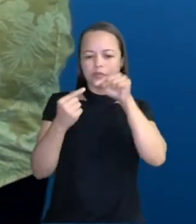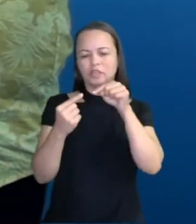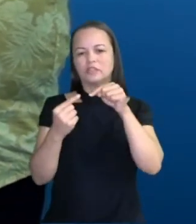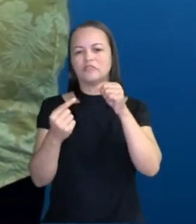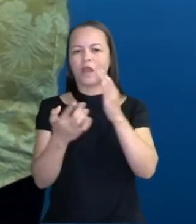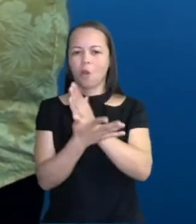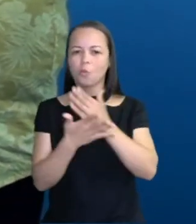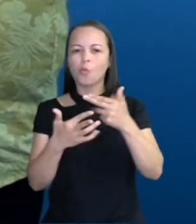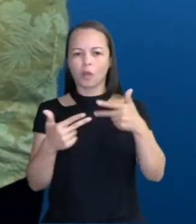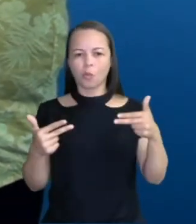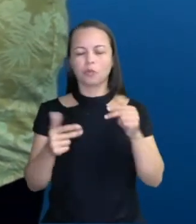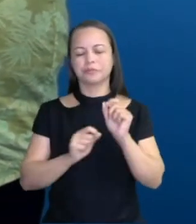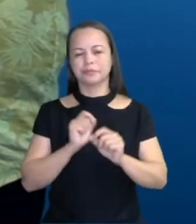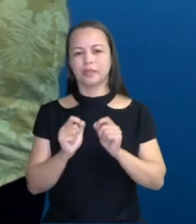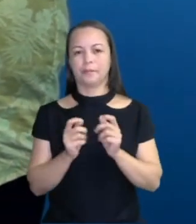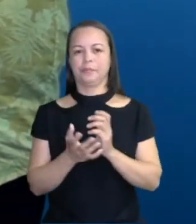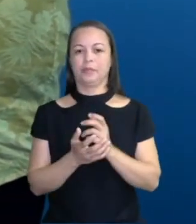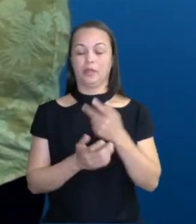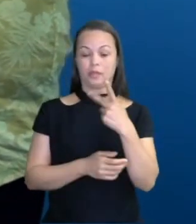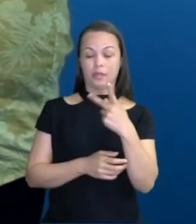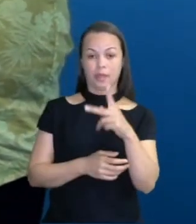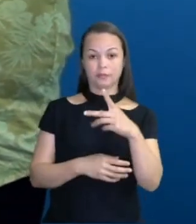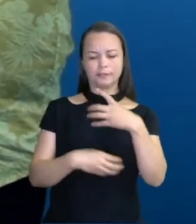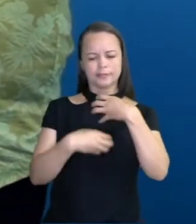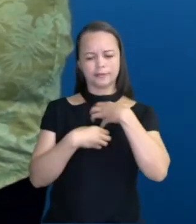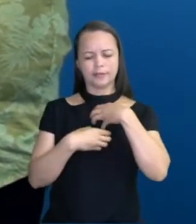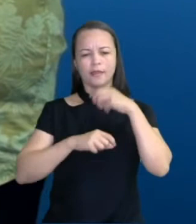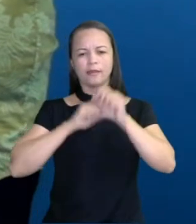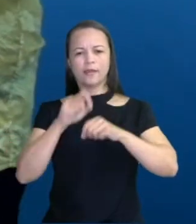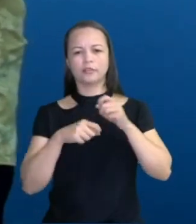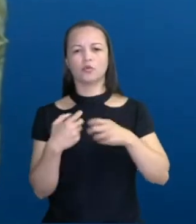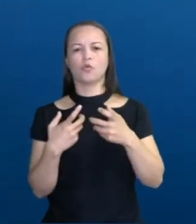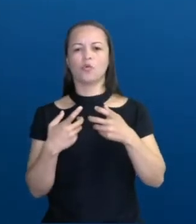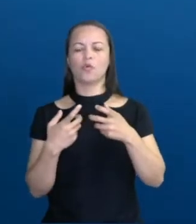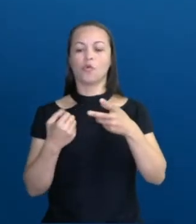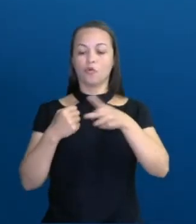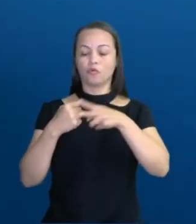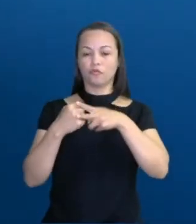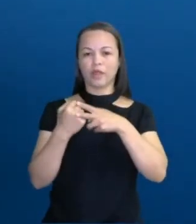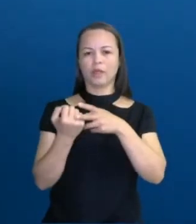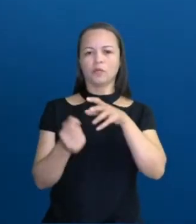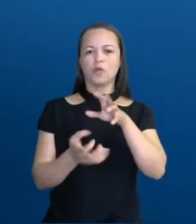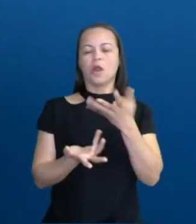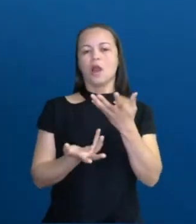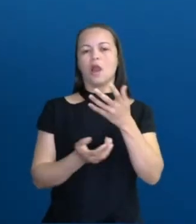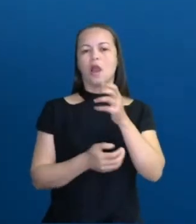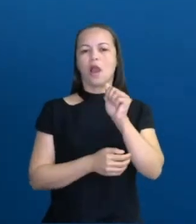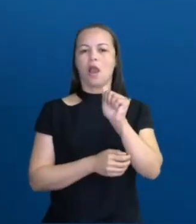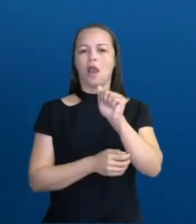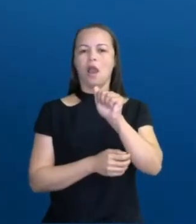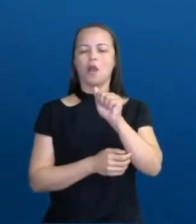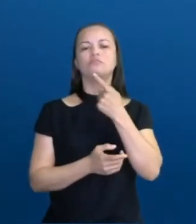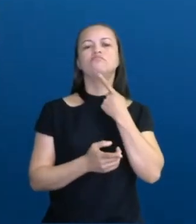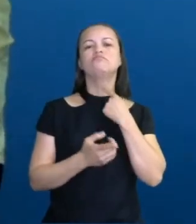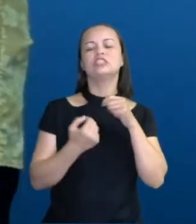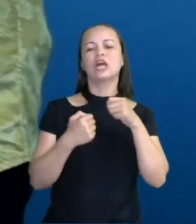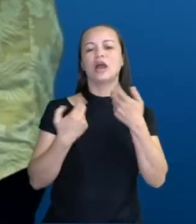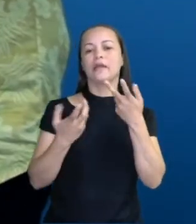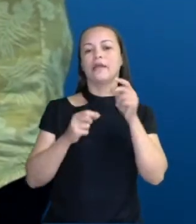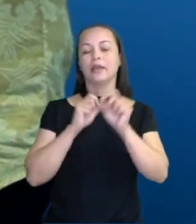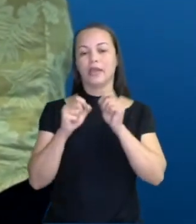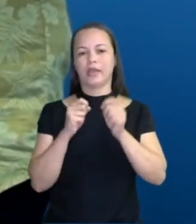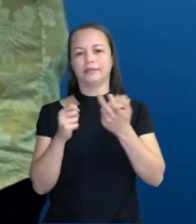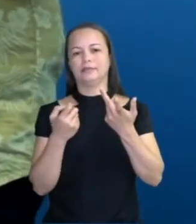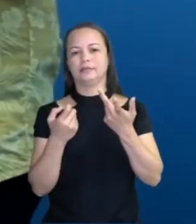nesse sentido tá o verbo almejar ele é transitivo indireto com isso ele